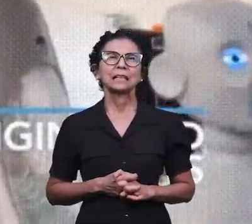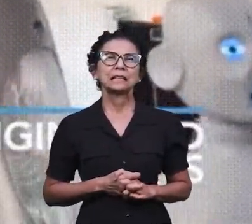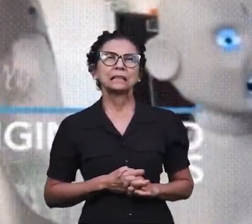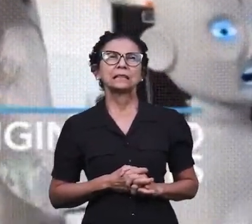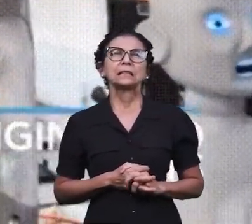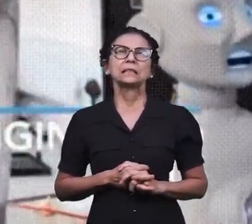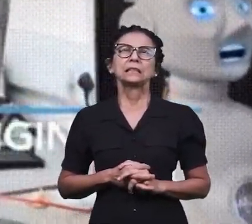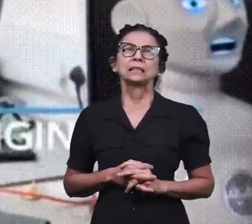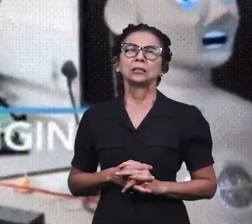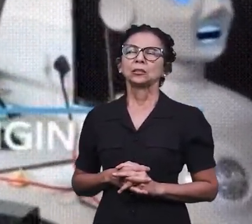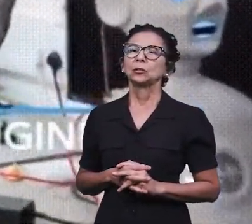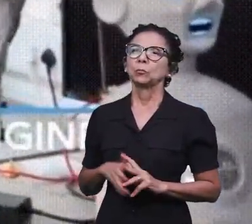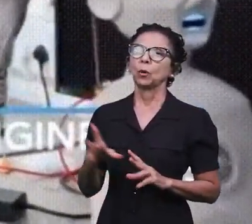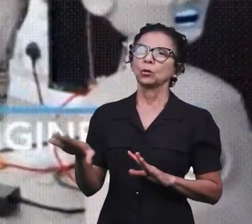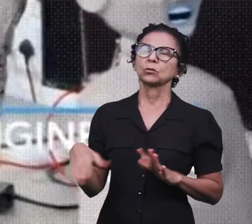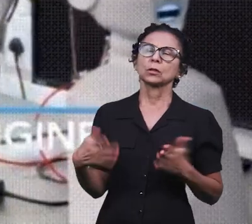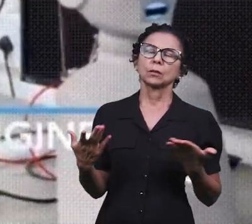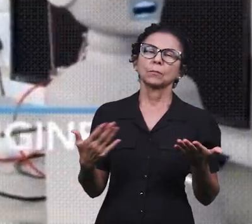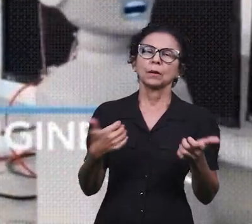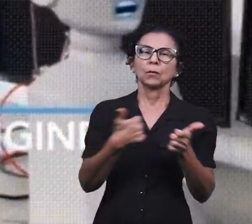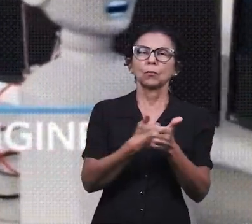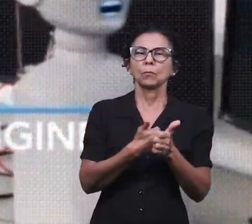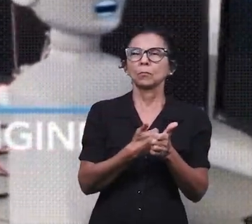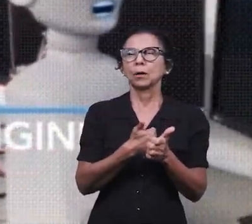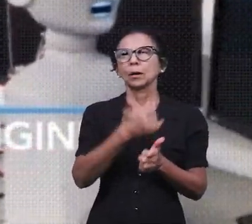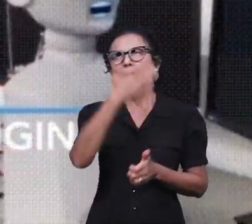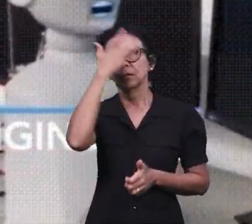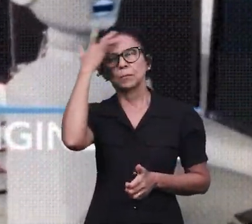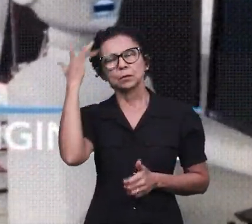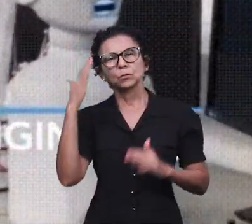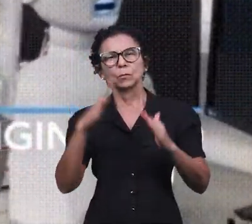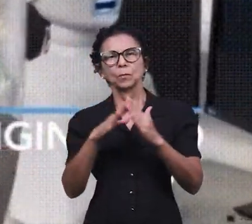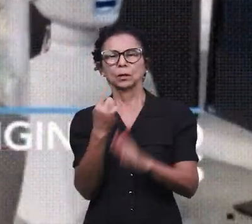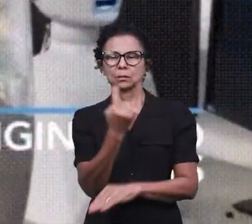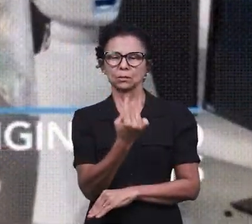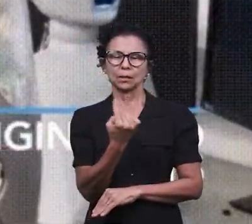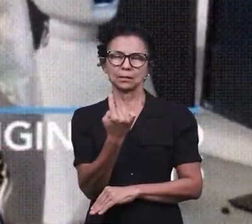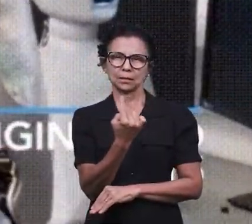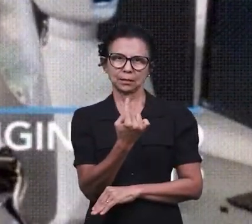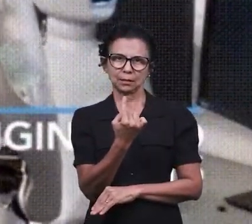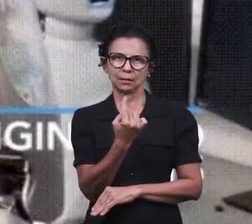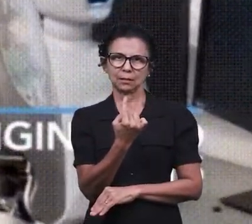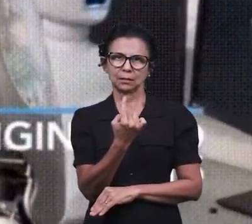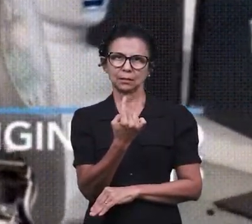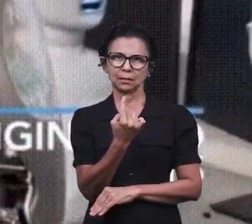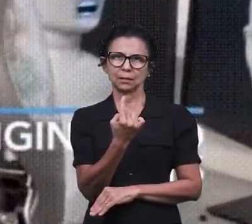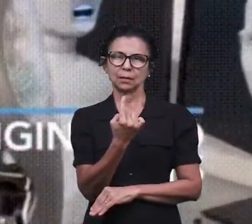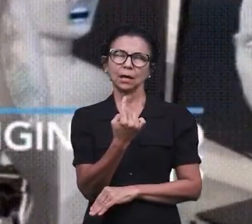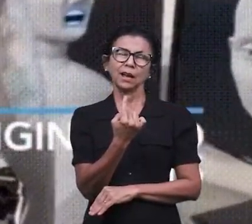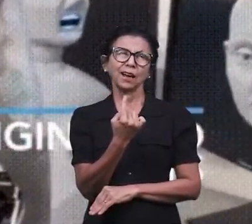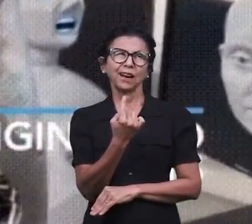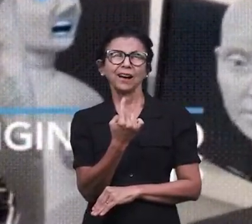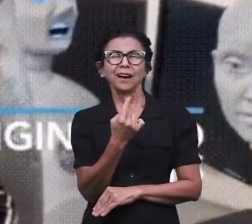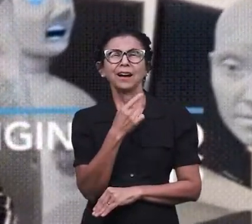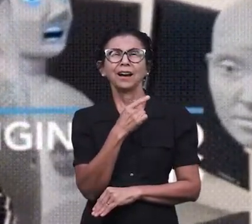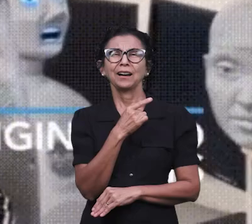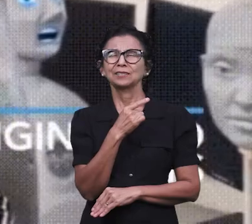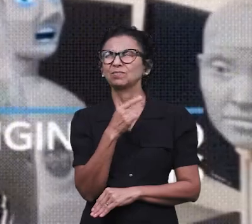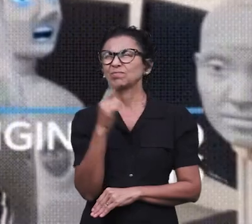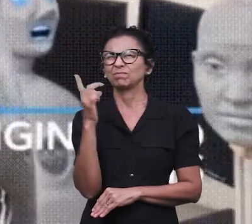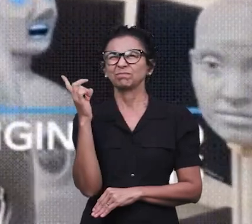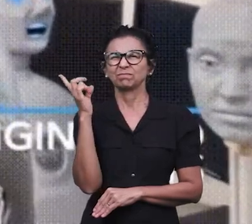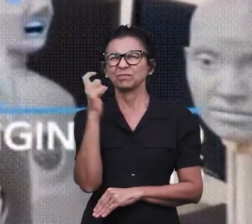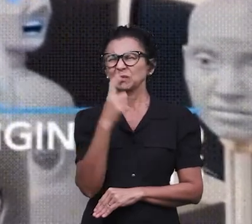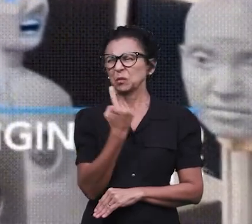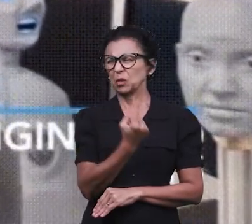que pode fazer companhia para alguma pessoa dentro de casa. Uma pessoa que mora sozinha, por exemplo, ela não quer ter a sensação de estar sozinha.